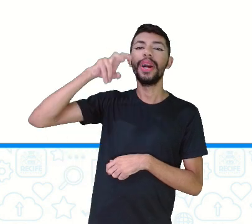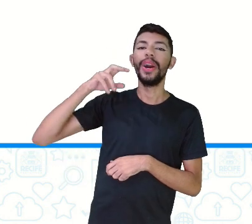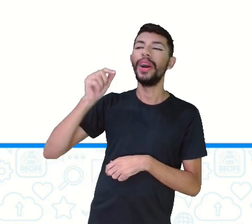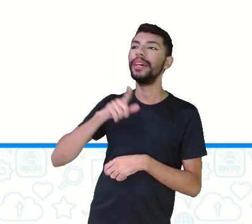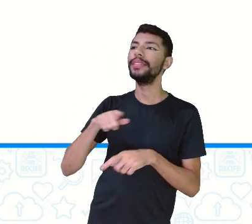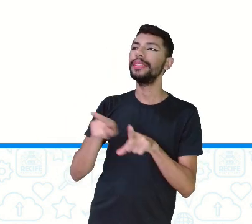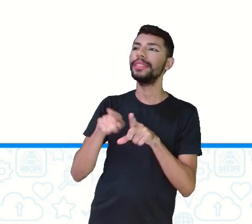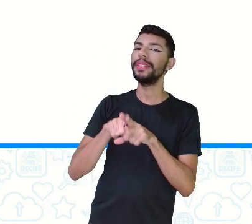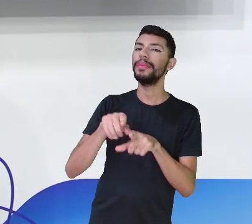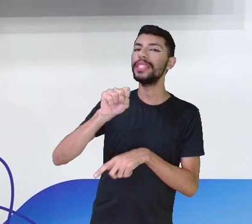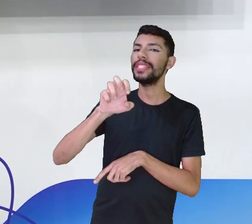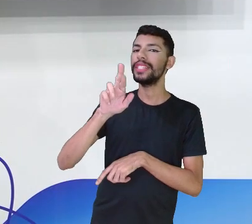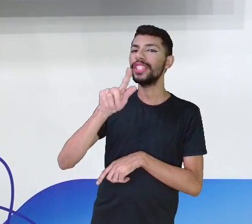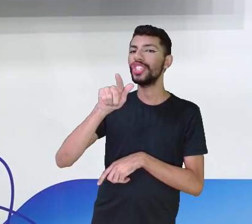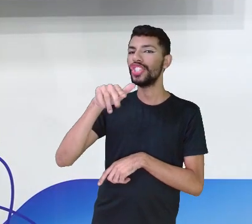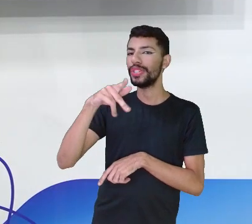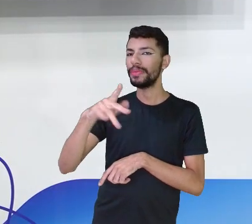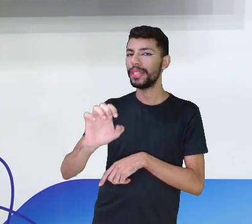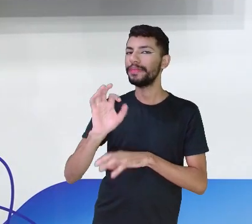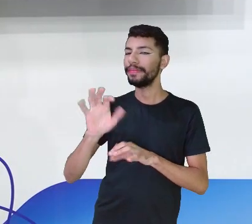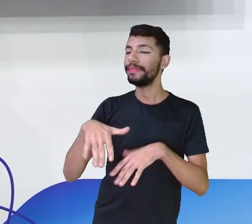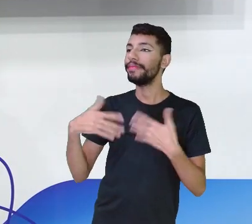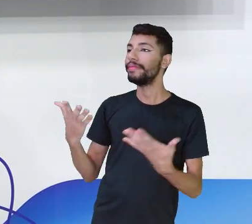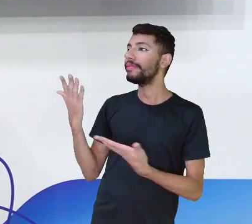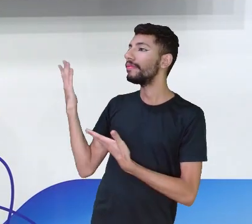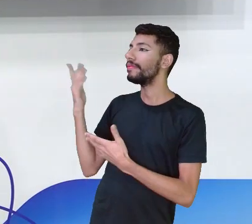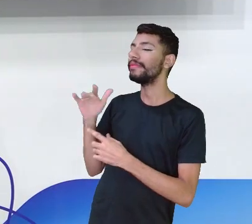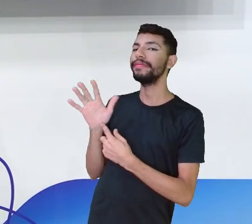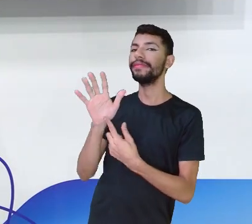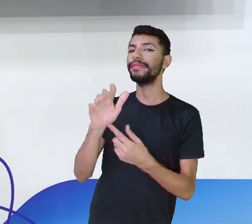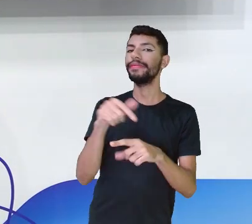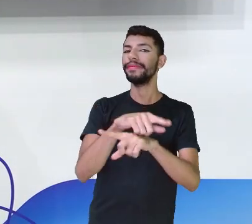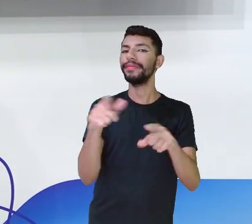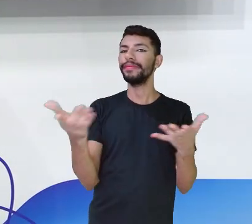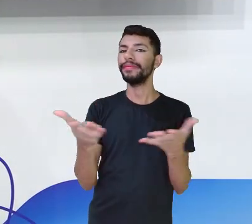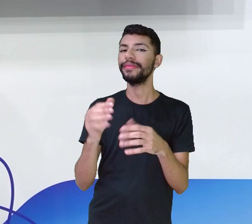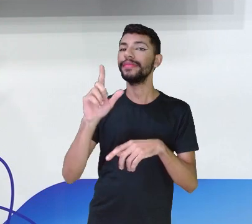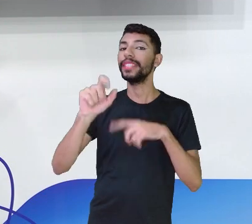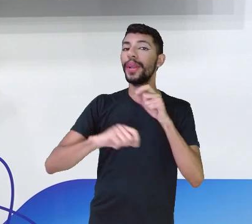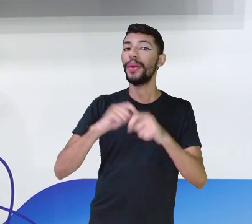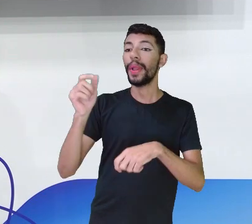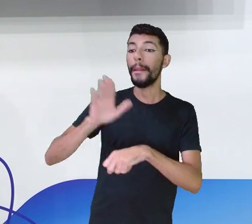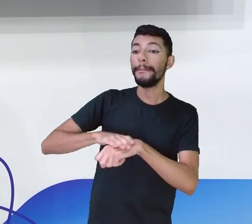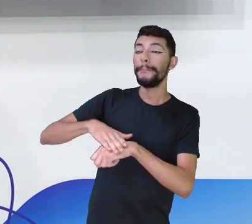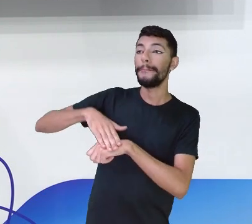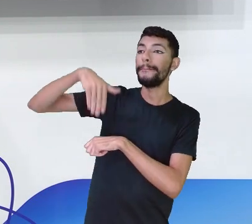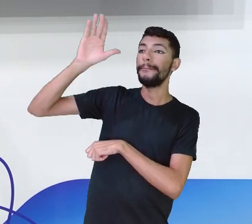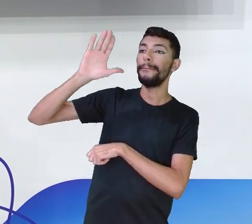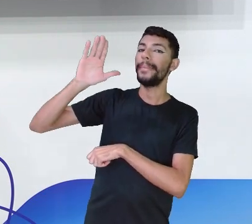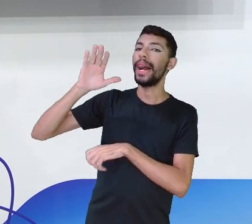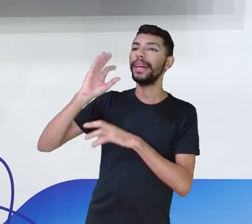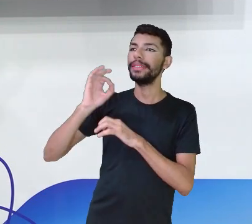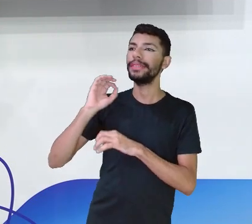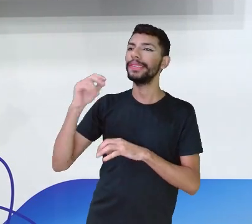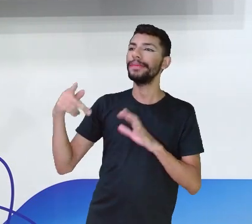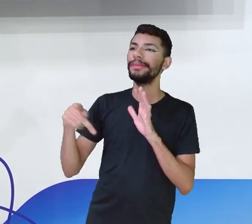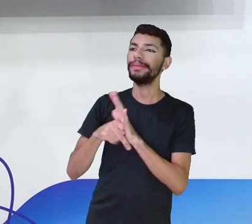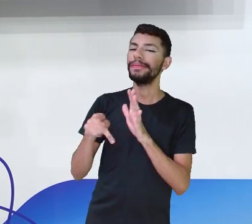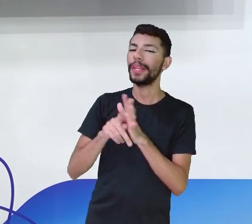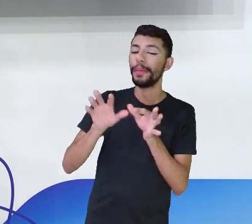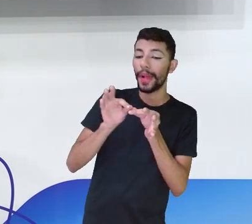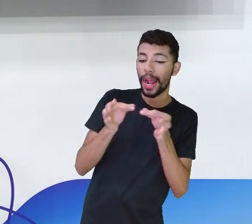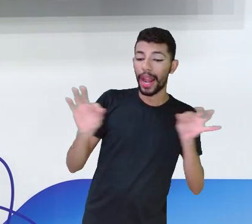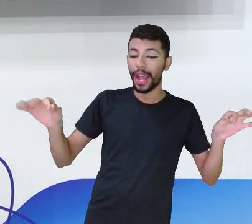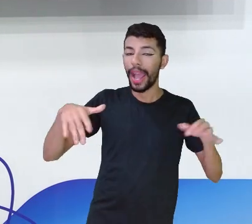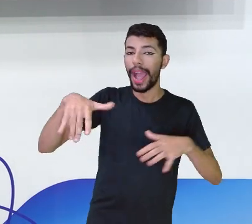e Sergipe. Um dos destaques que eu falei para vocês é a maior faixa litorânea do